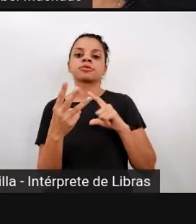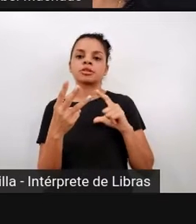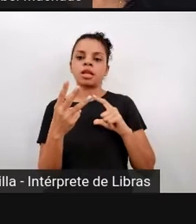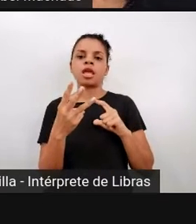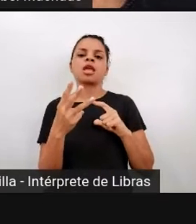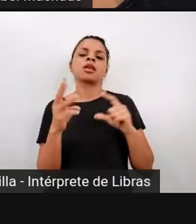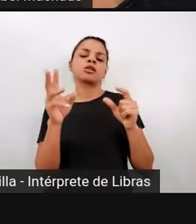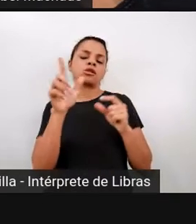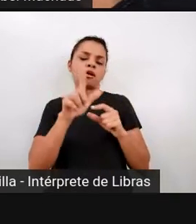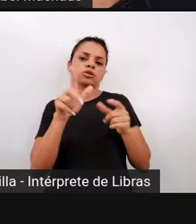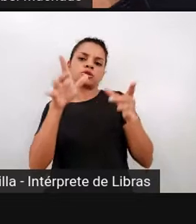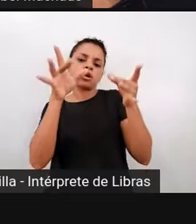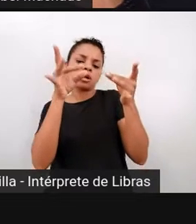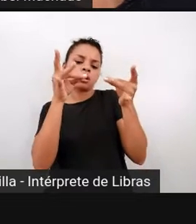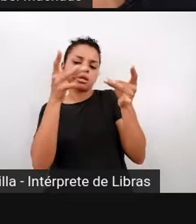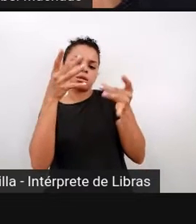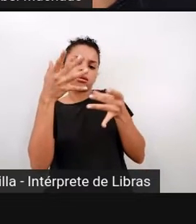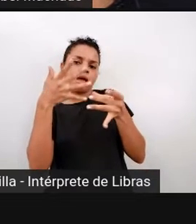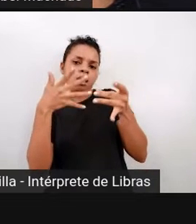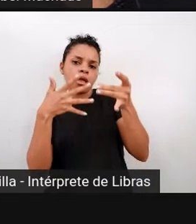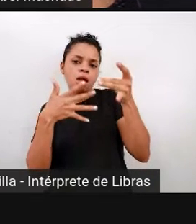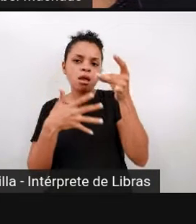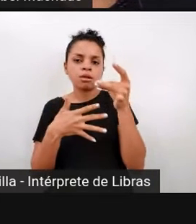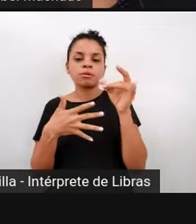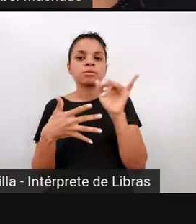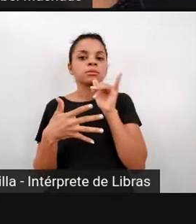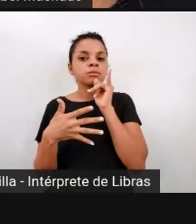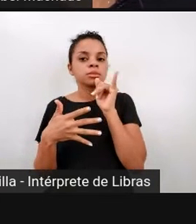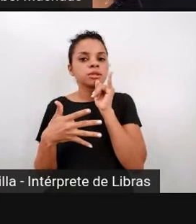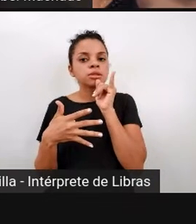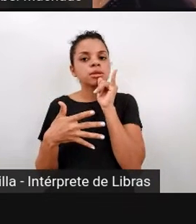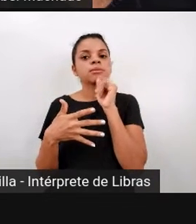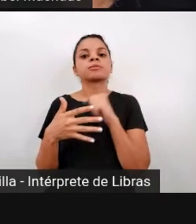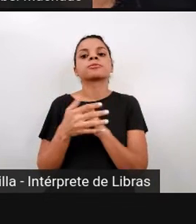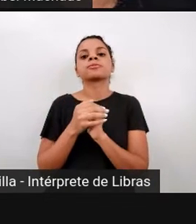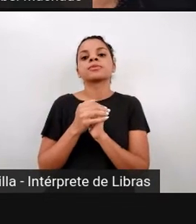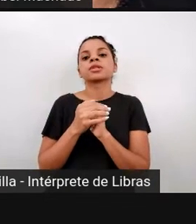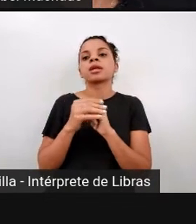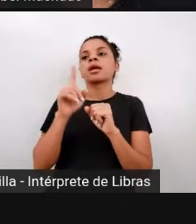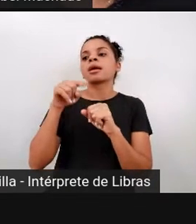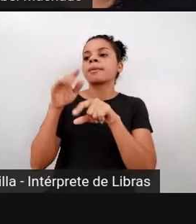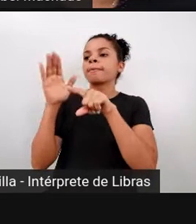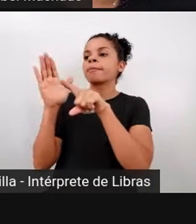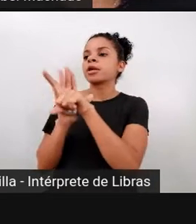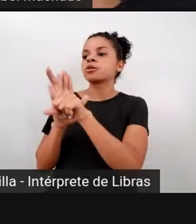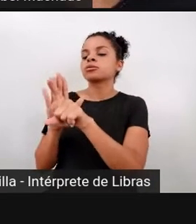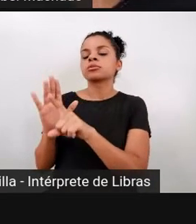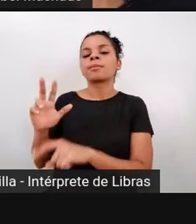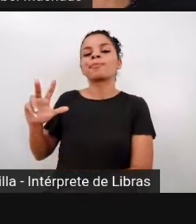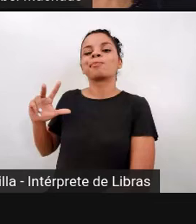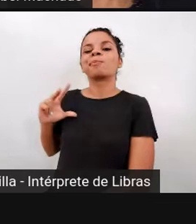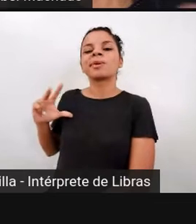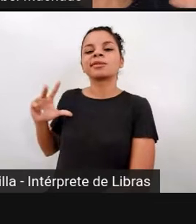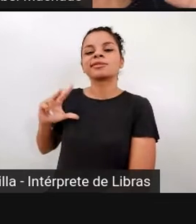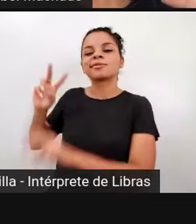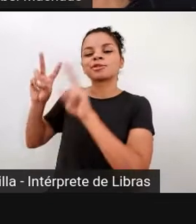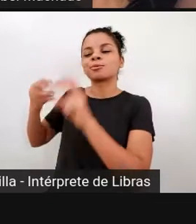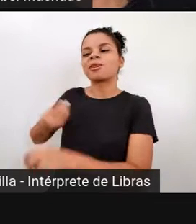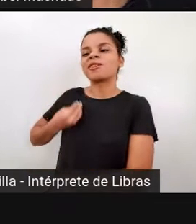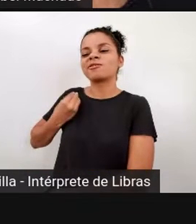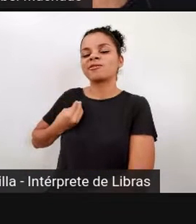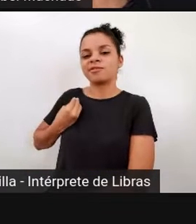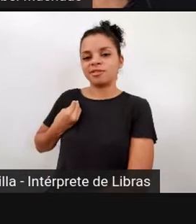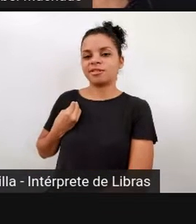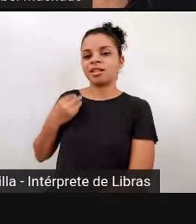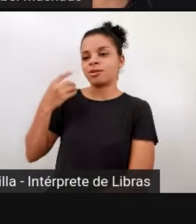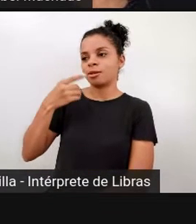Por exemplo, se o cidadão fizer uma pergunta sobre uma questão pessoal de um deputado, isso não vai ser respondido. O serviço